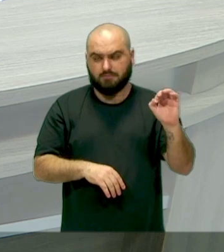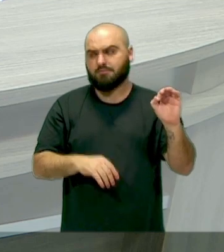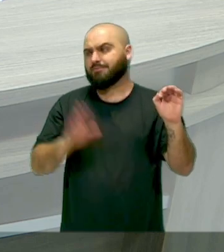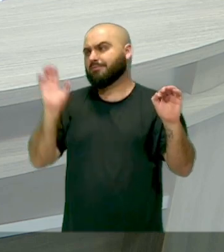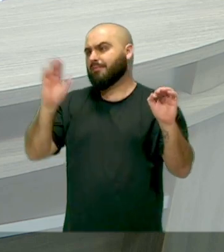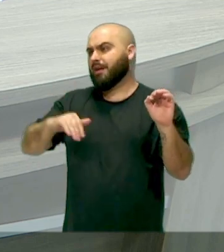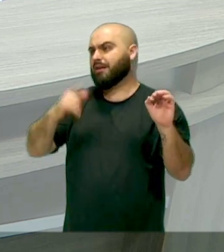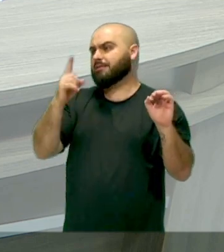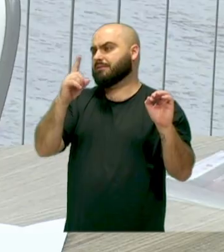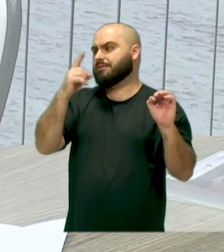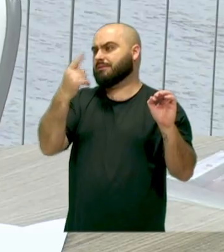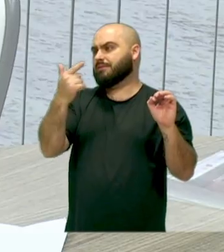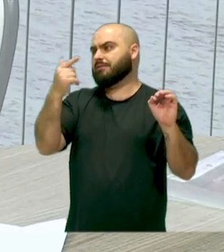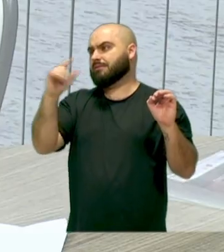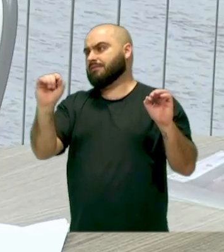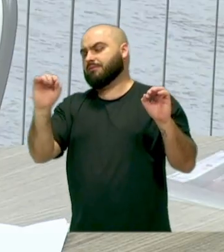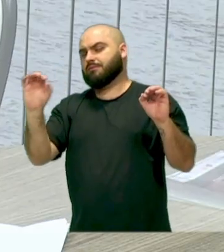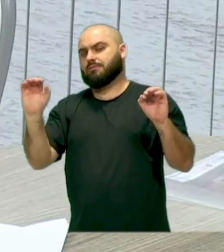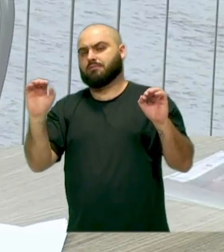poucos anos.